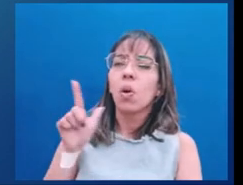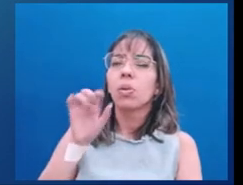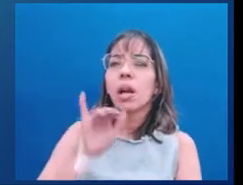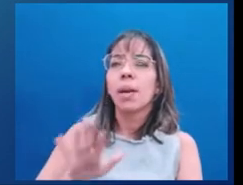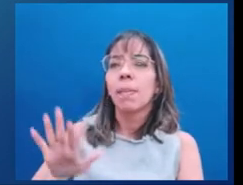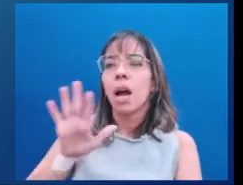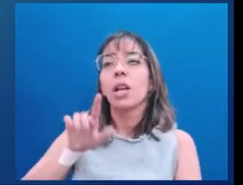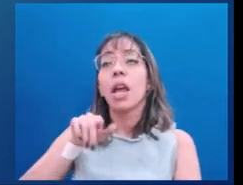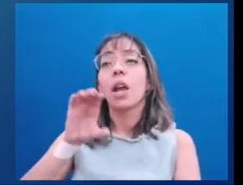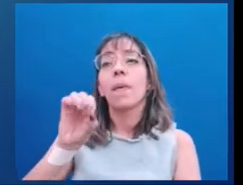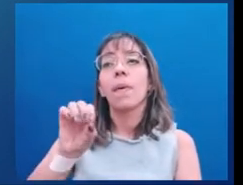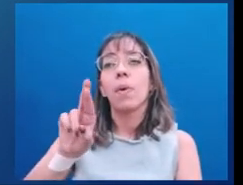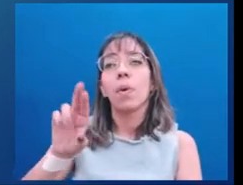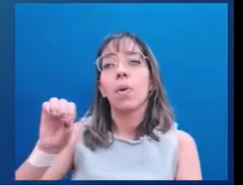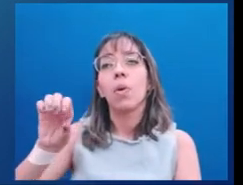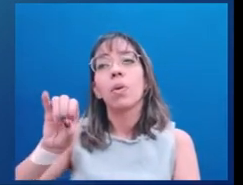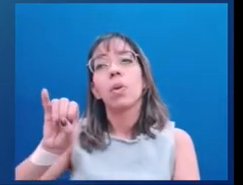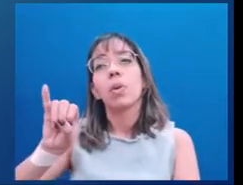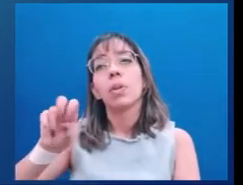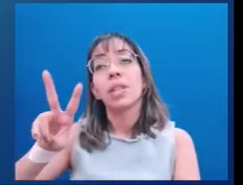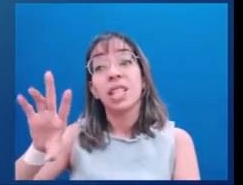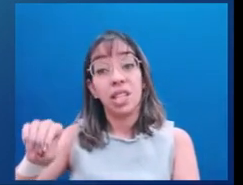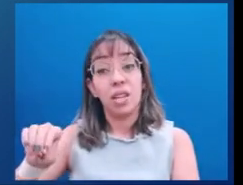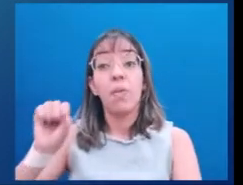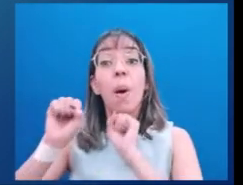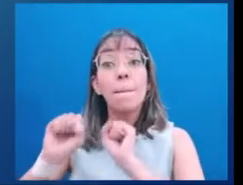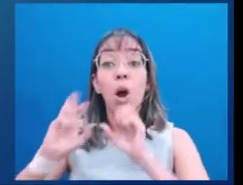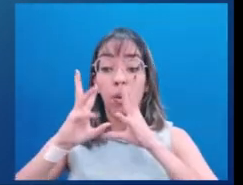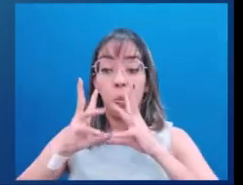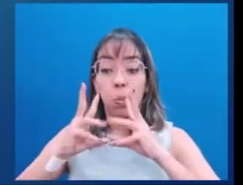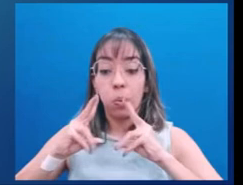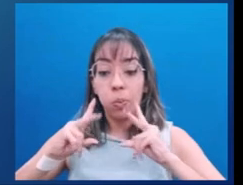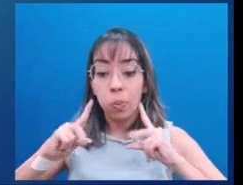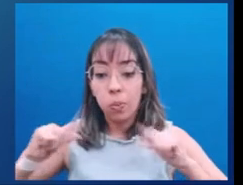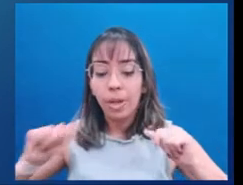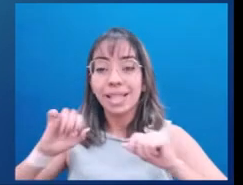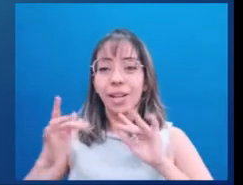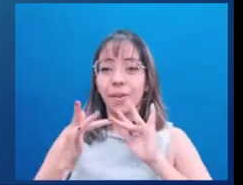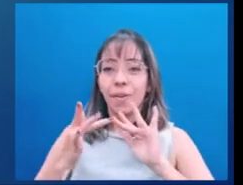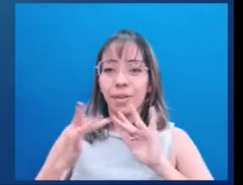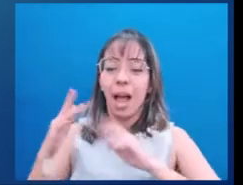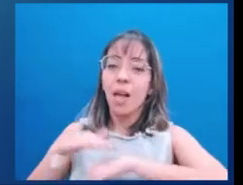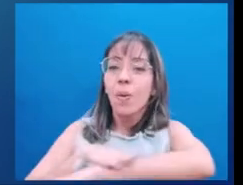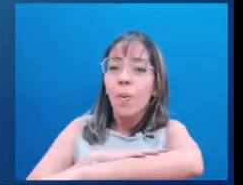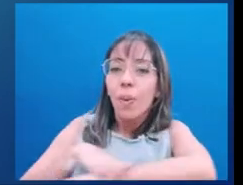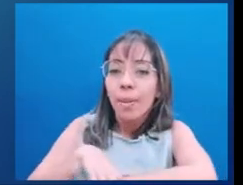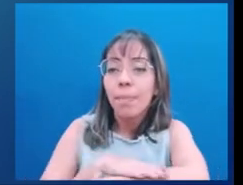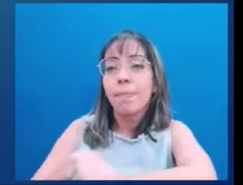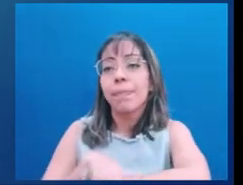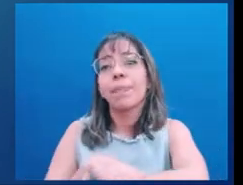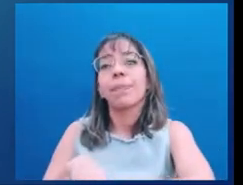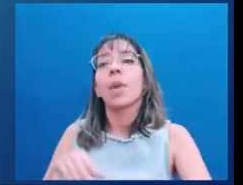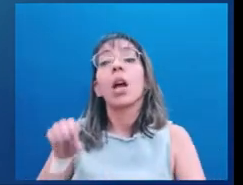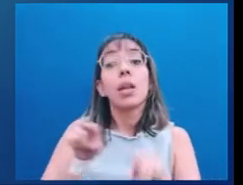Esse outro pictograma aqui, esse refere a substâncias corrosivas. Então, indica que um produto é corrosivo tanto em contato com a pele, que a gente